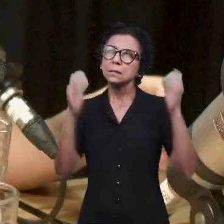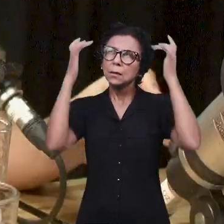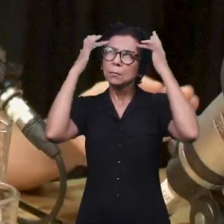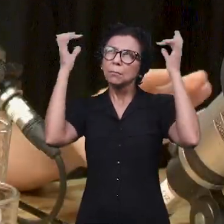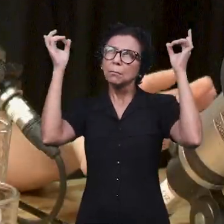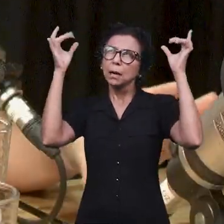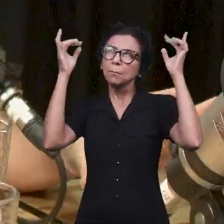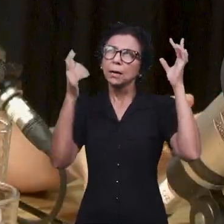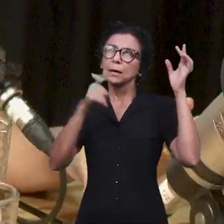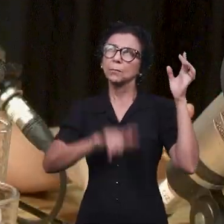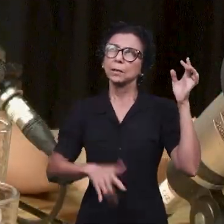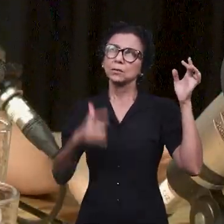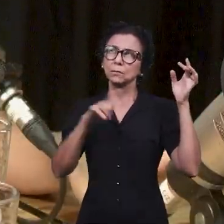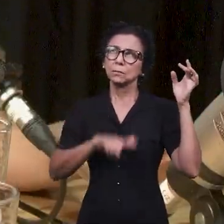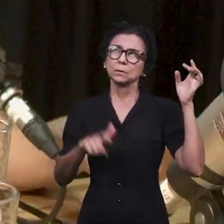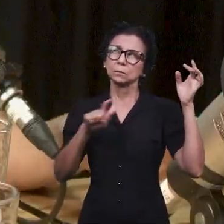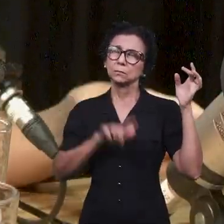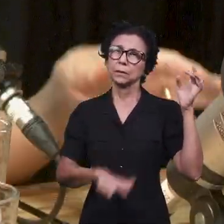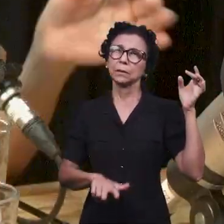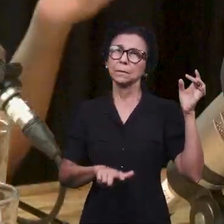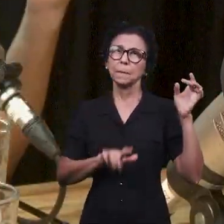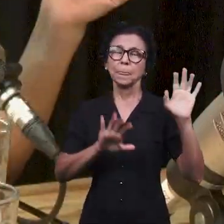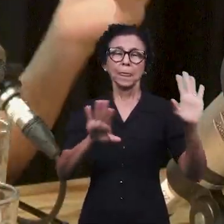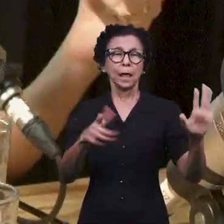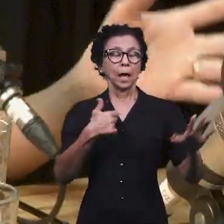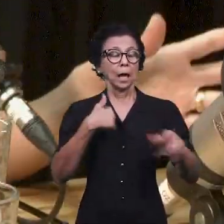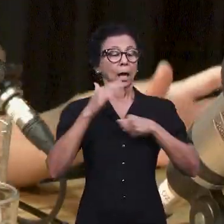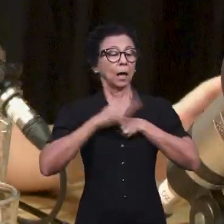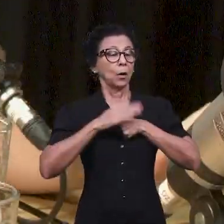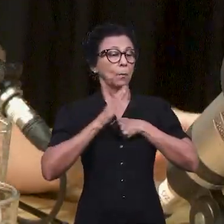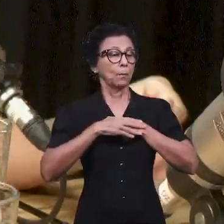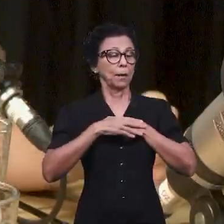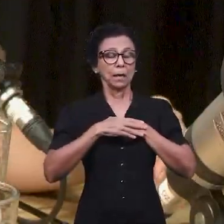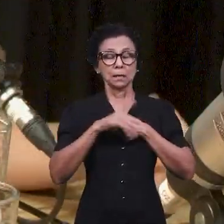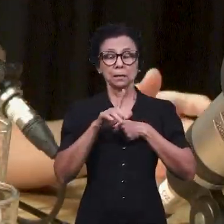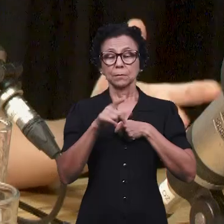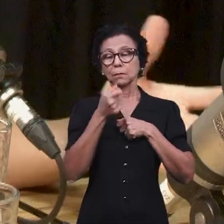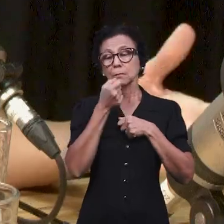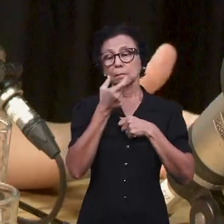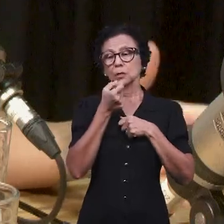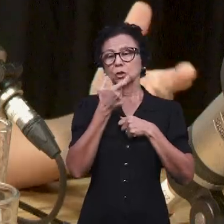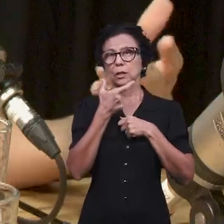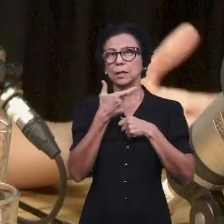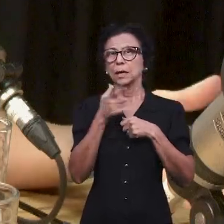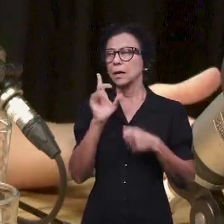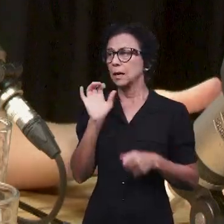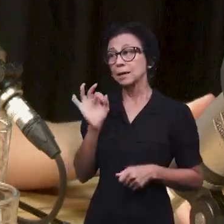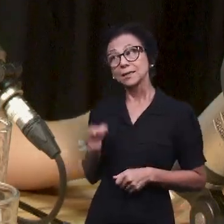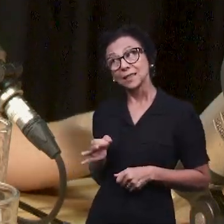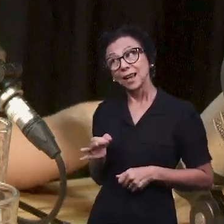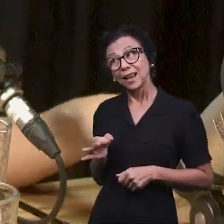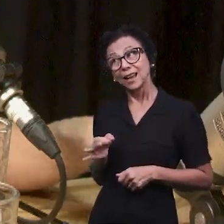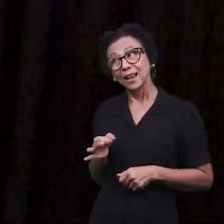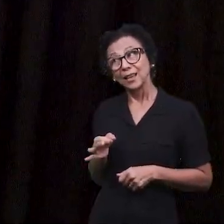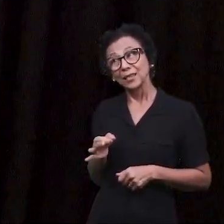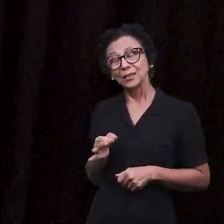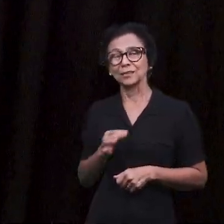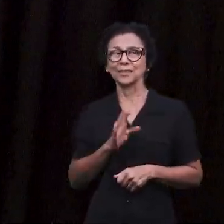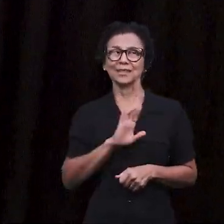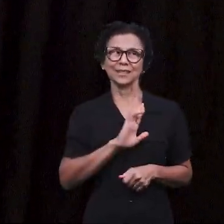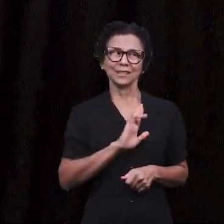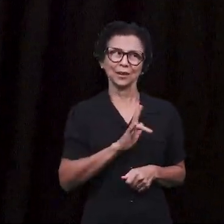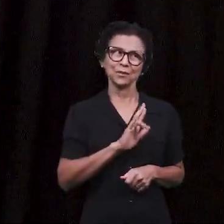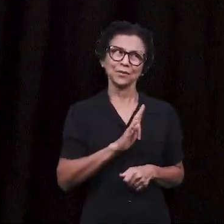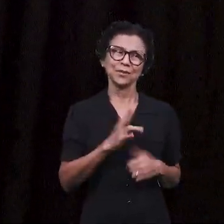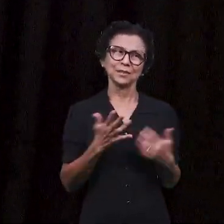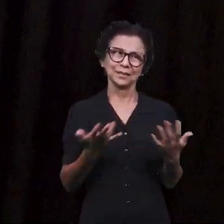acaso, aconteceu ali, tomei um medicamento, eu me automedicar, isso é o correto, é o ideal? Isso não é o correto,